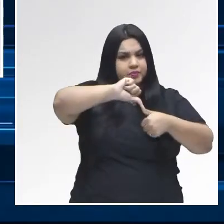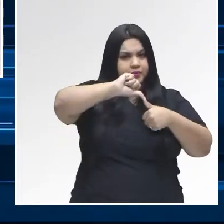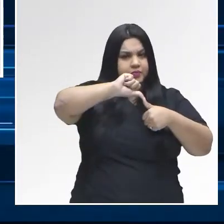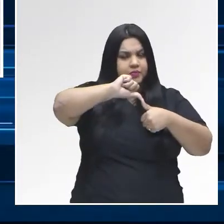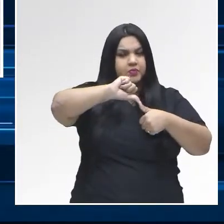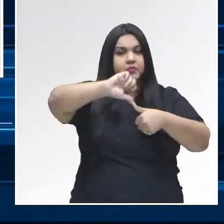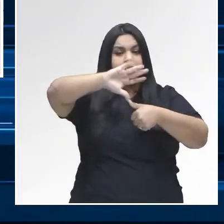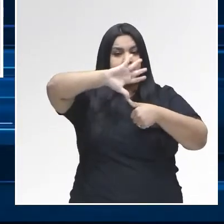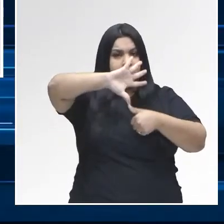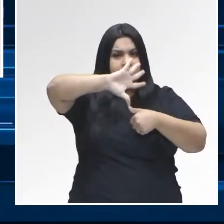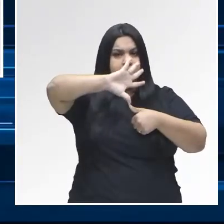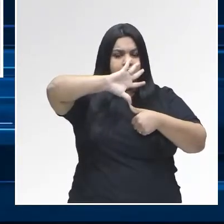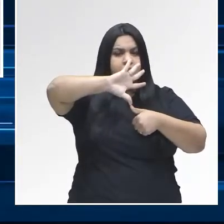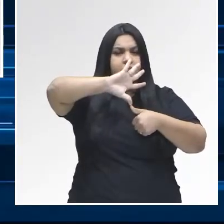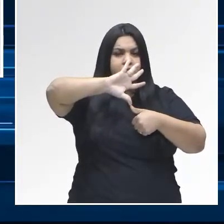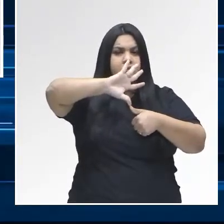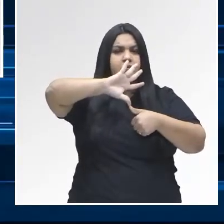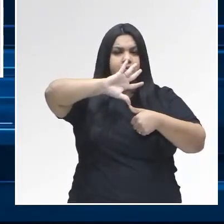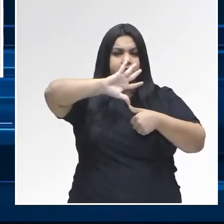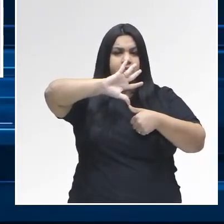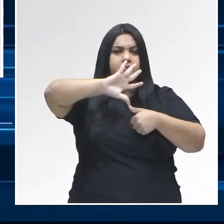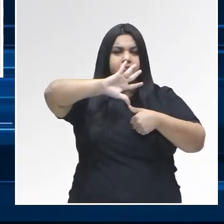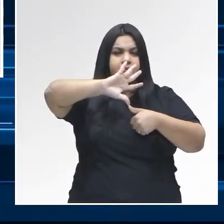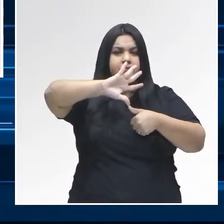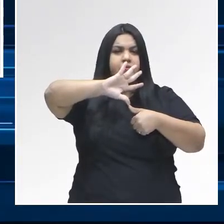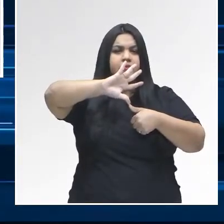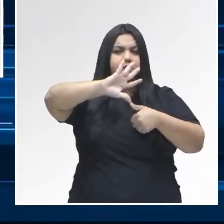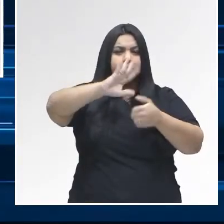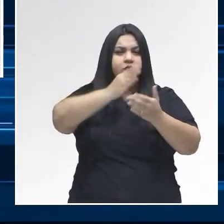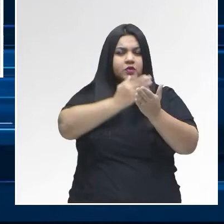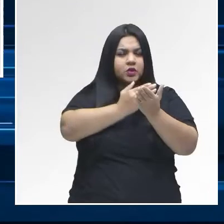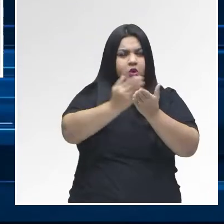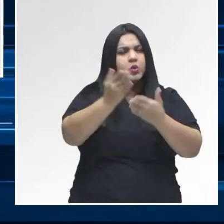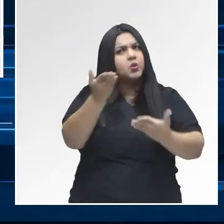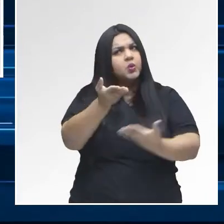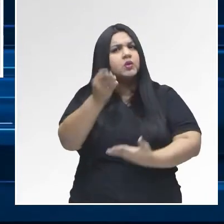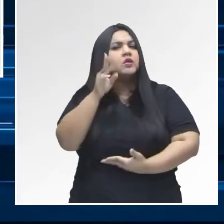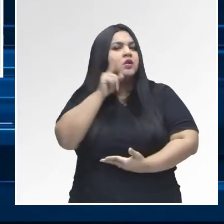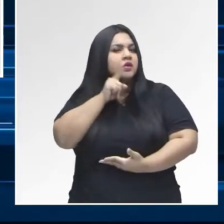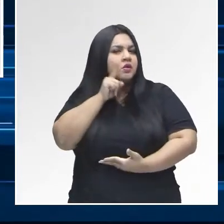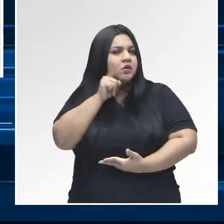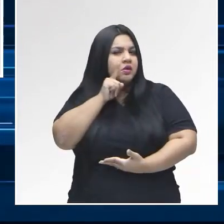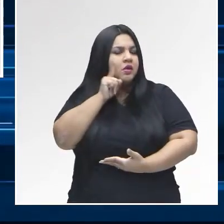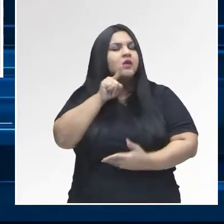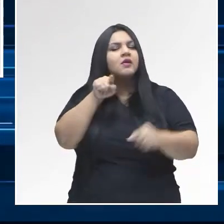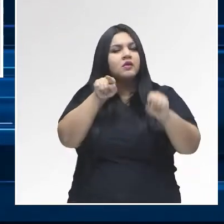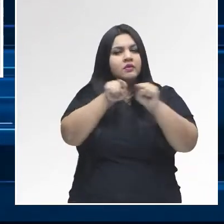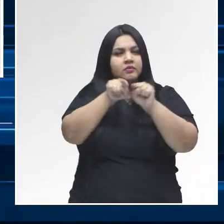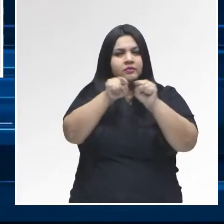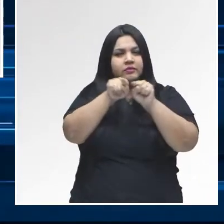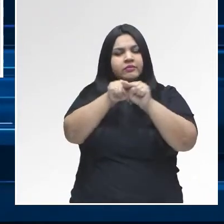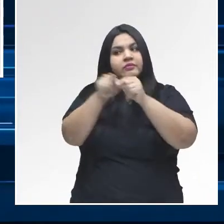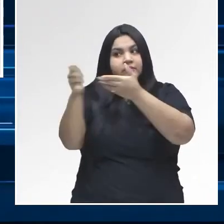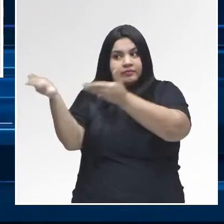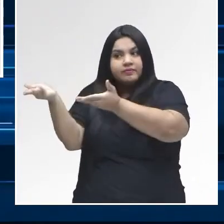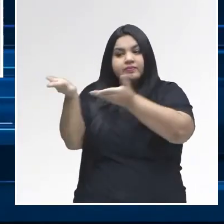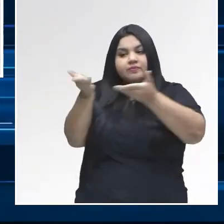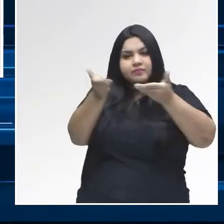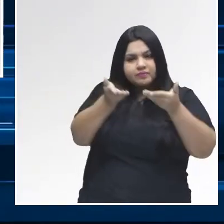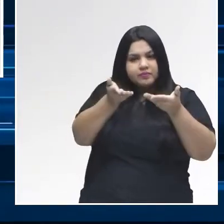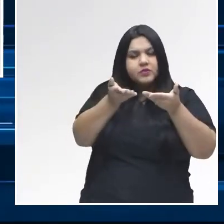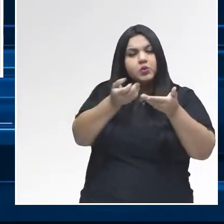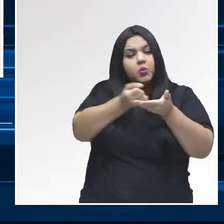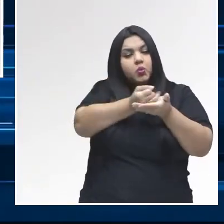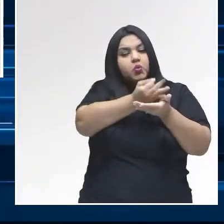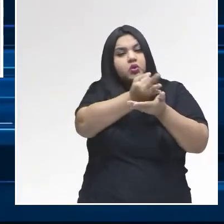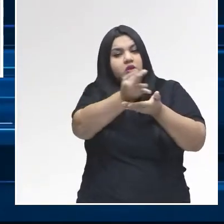do Norte, sim, lá onde hoje são os Estados Unidos da América, também receberam uma